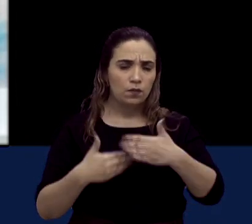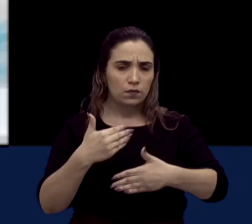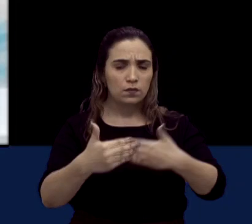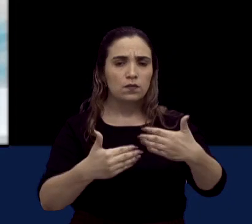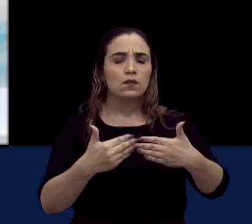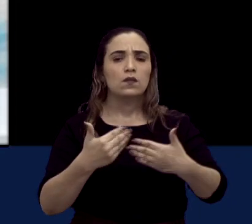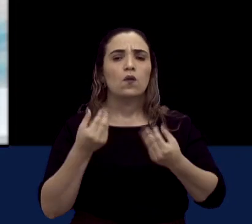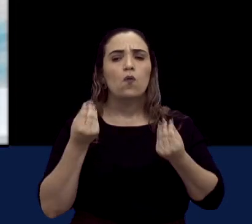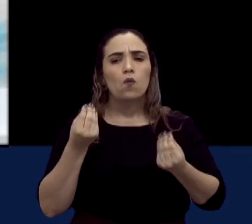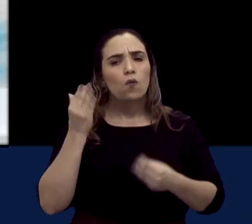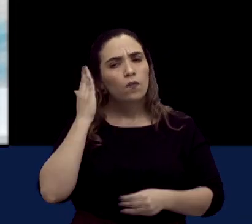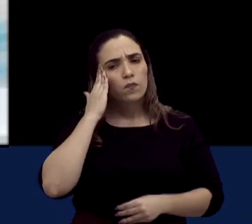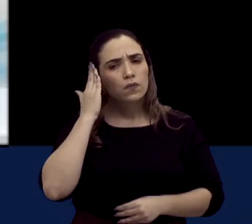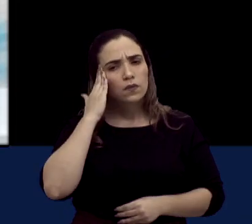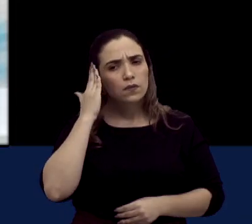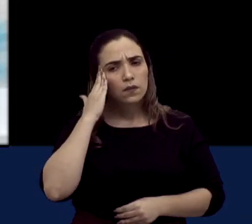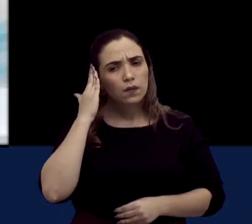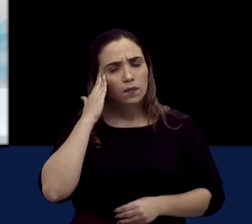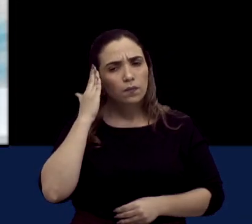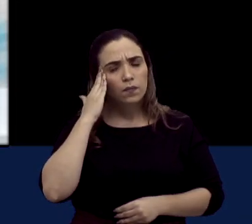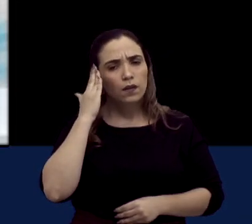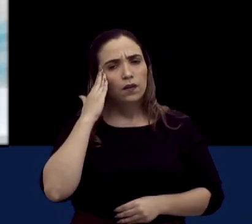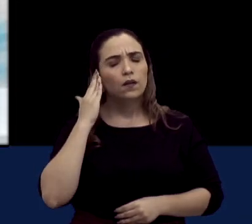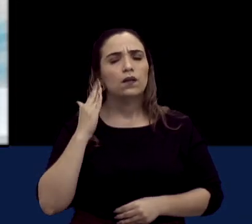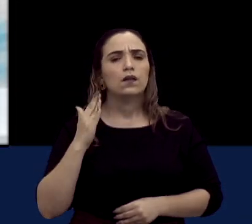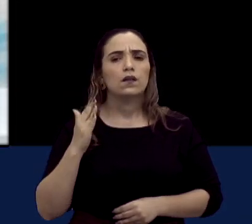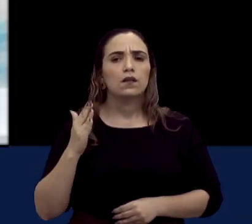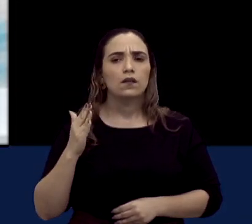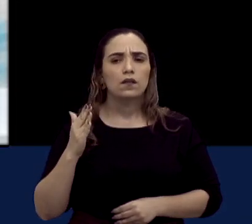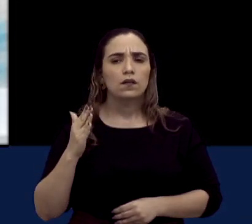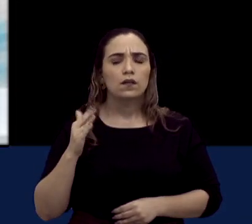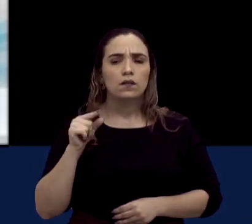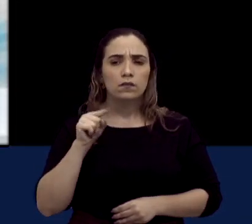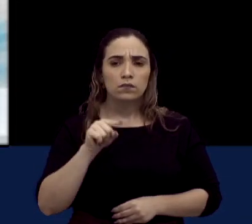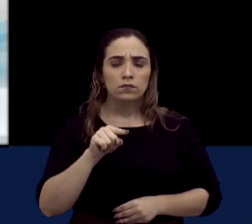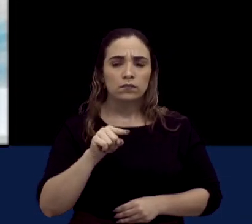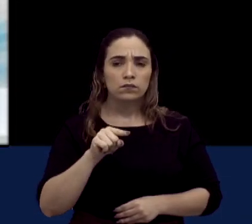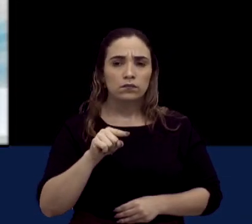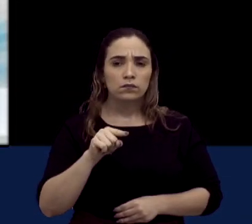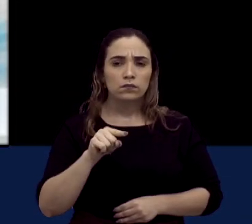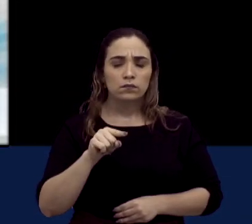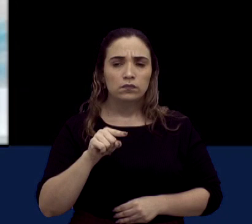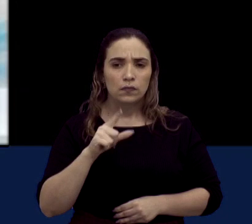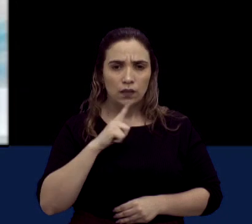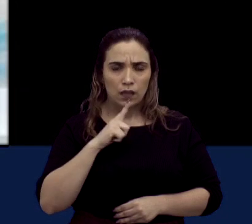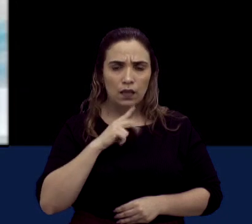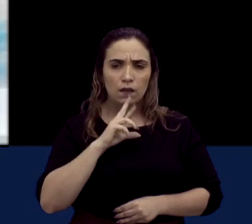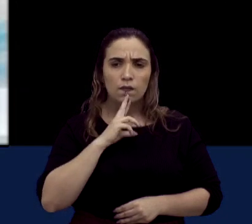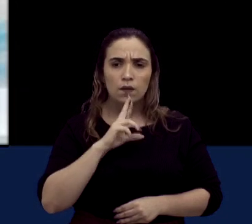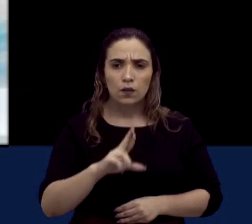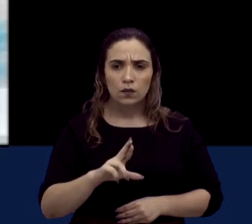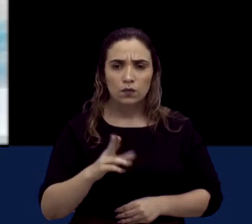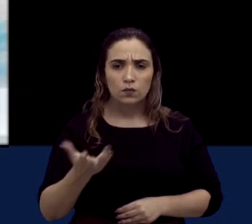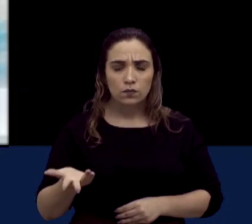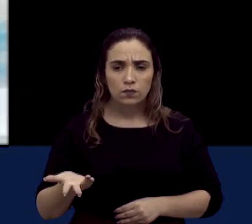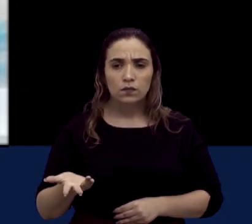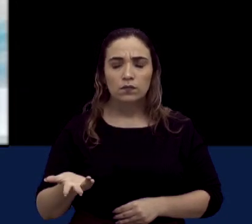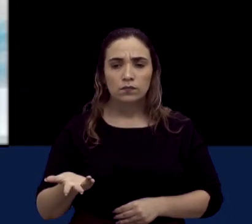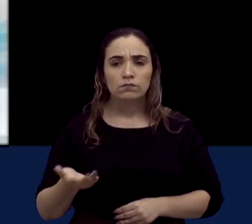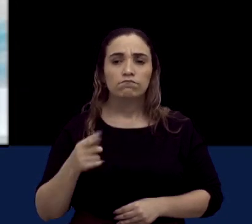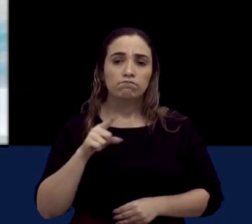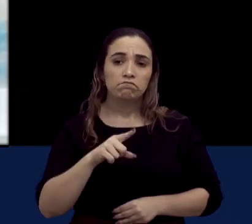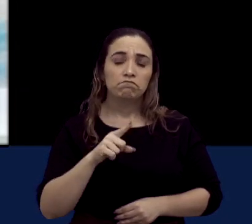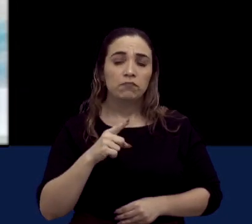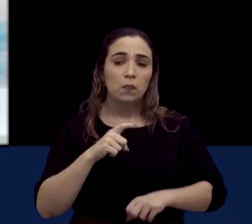saber que aquela parte que eu contribuí, ela deu algum resultado, né? Então, aí é